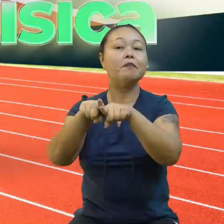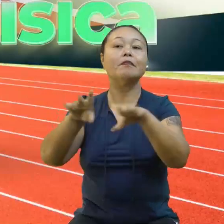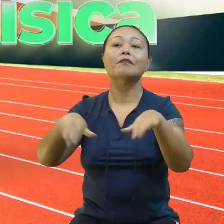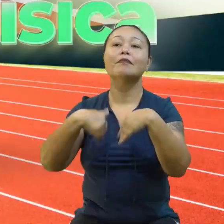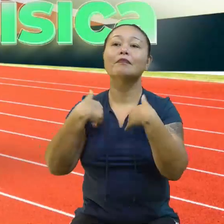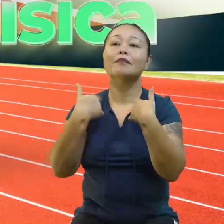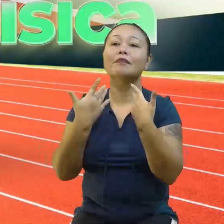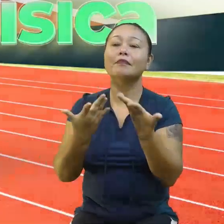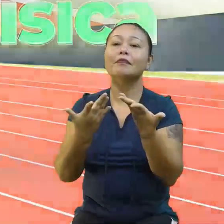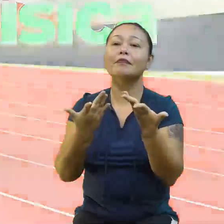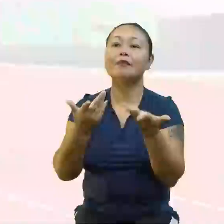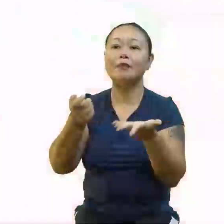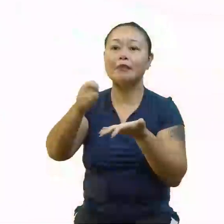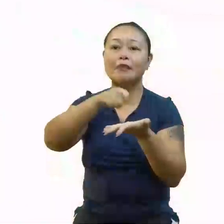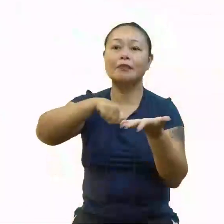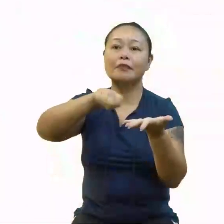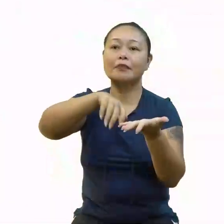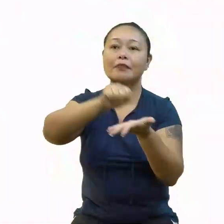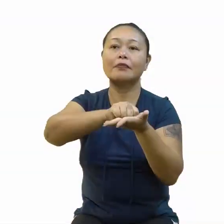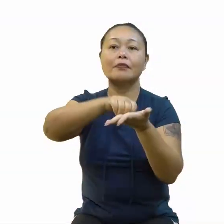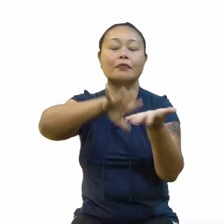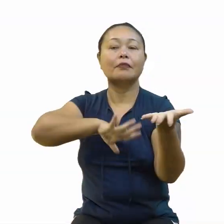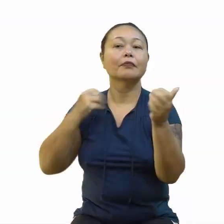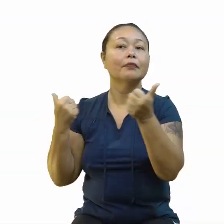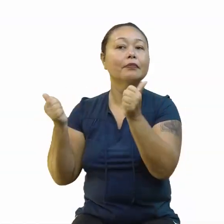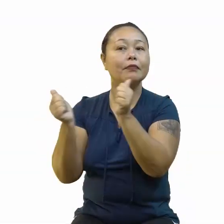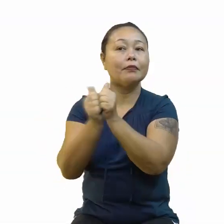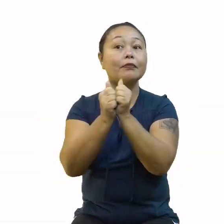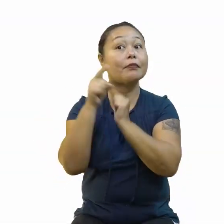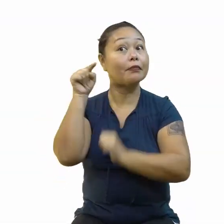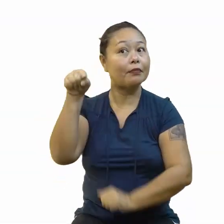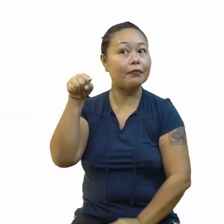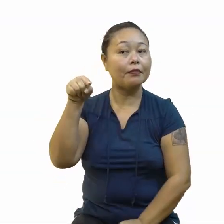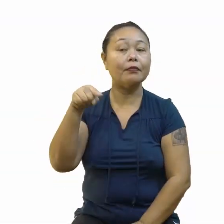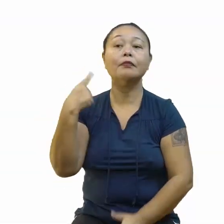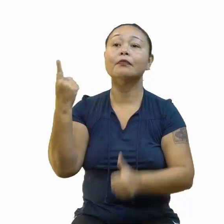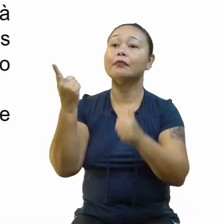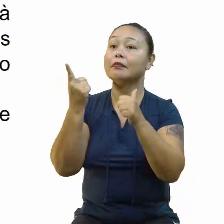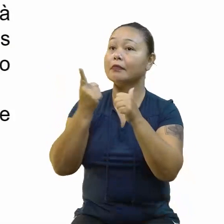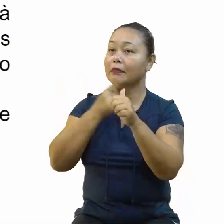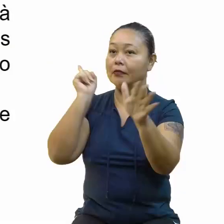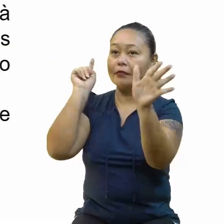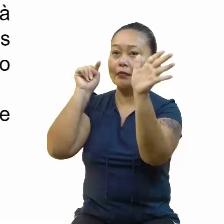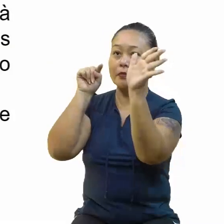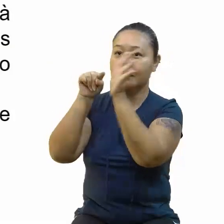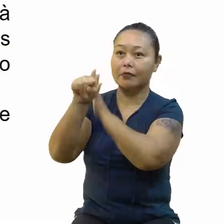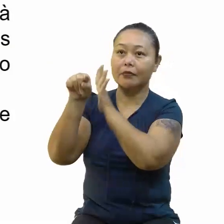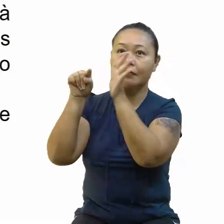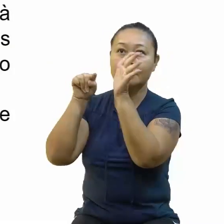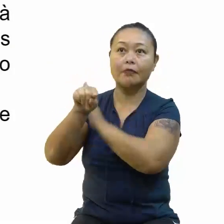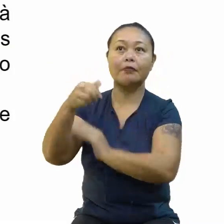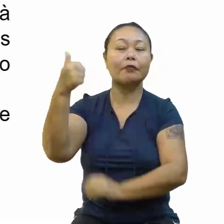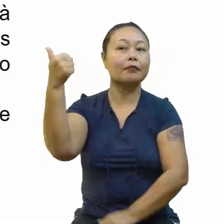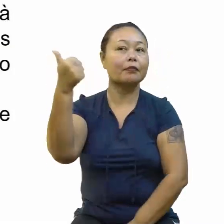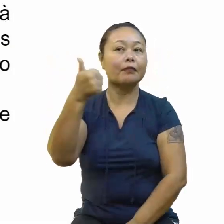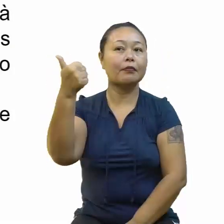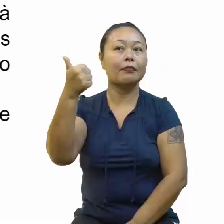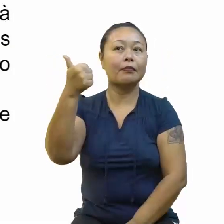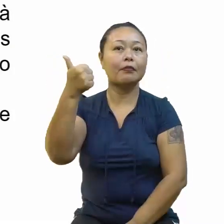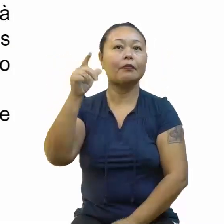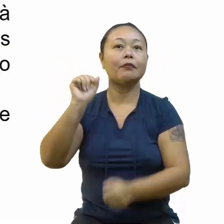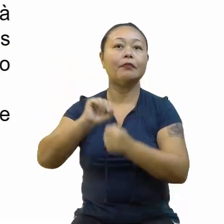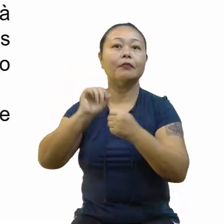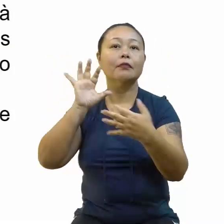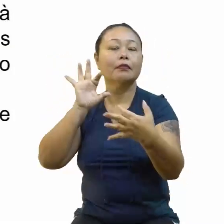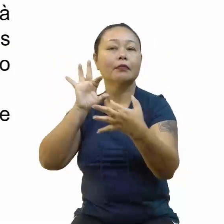para a nossa correção da atividade. Acompanha comigo aí a primeira questão, né? Questão 1, relacionada